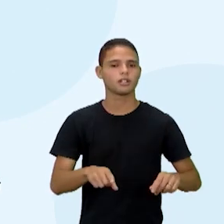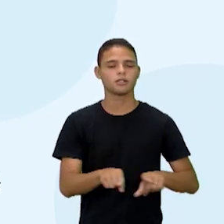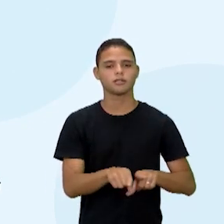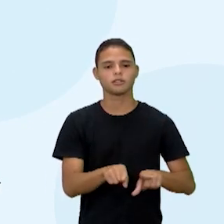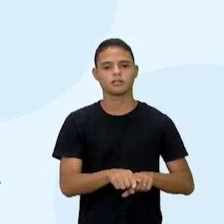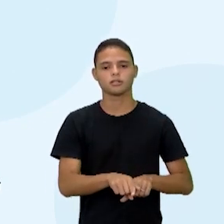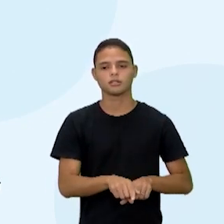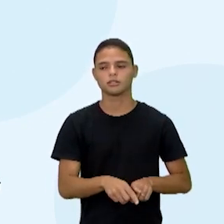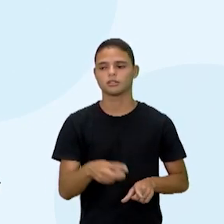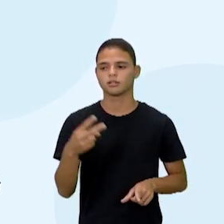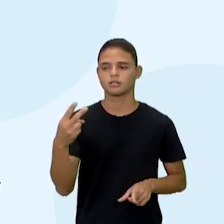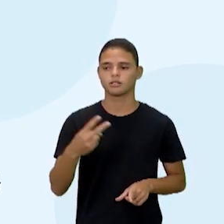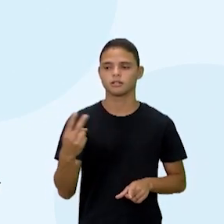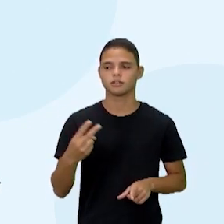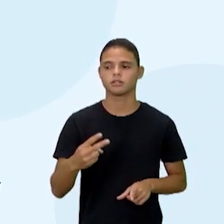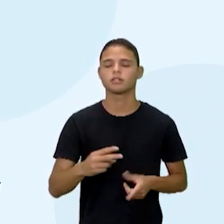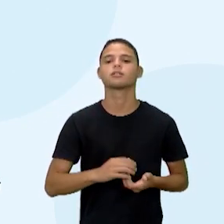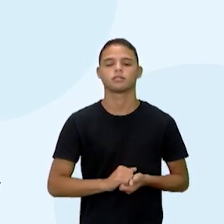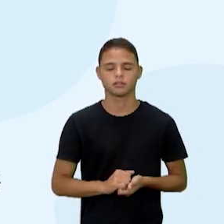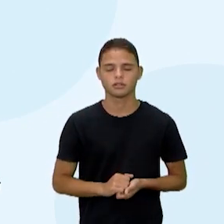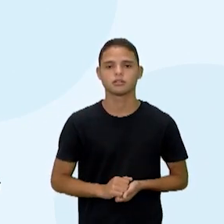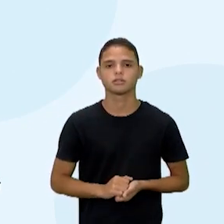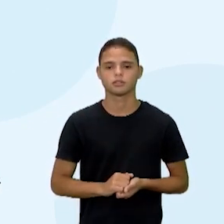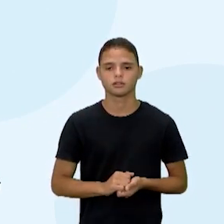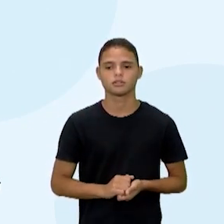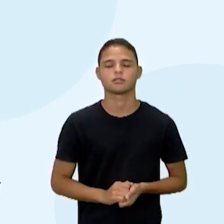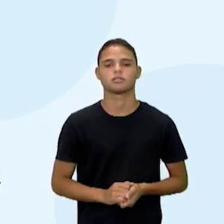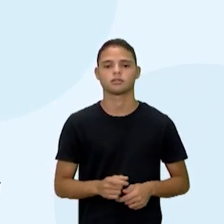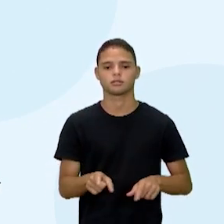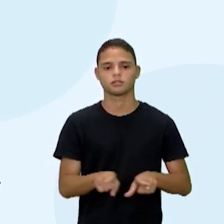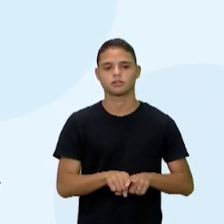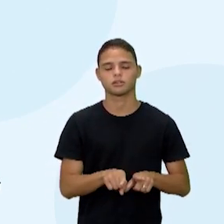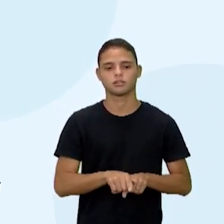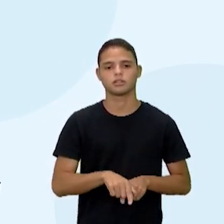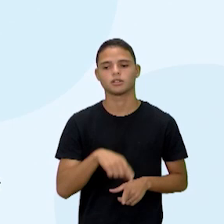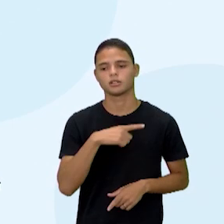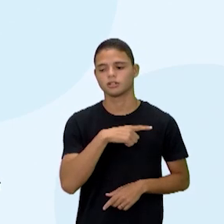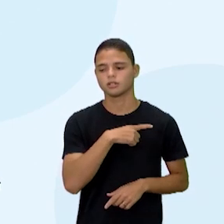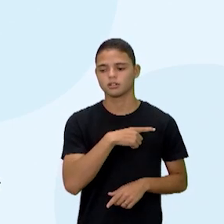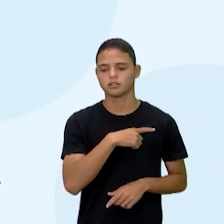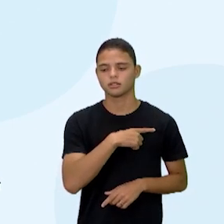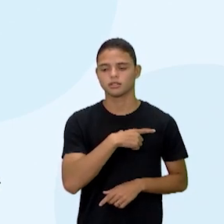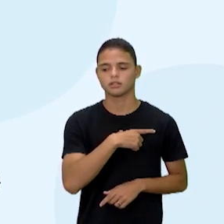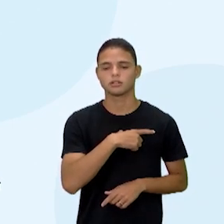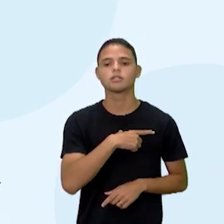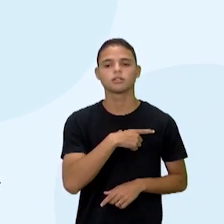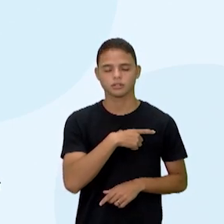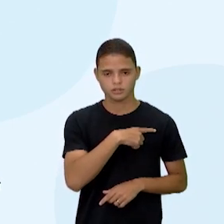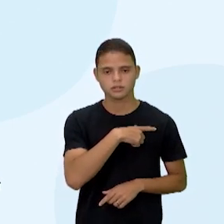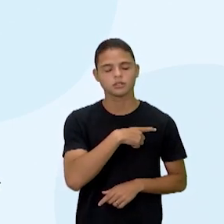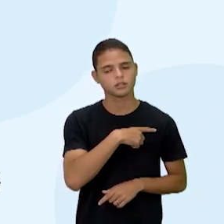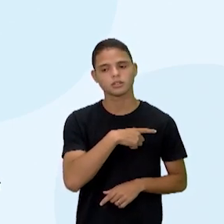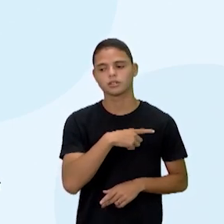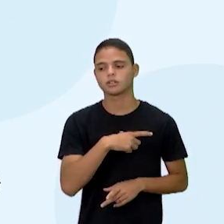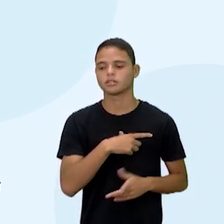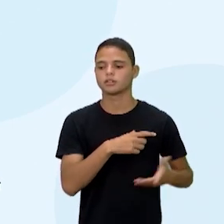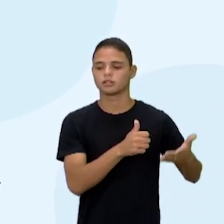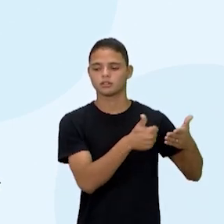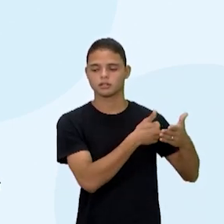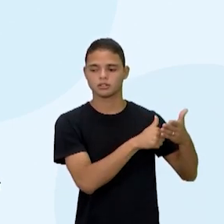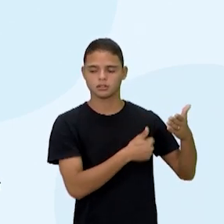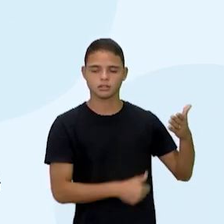teve ele teve um desempenho fantástico nas provas externas, né? Ele teve um aumento